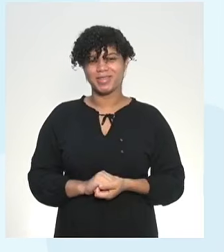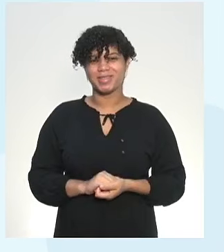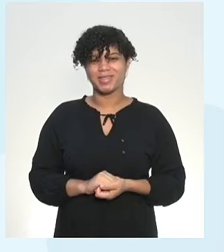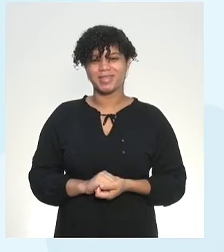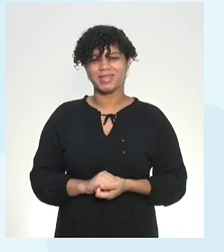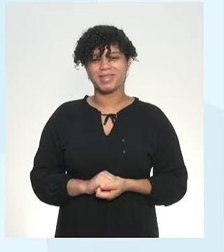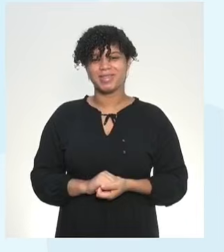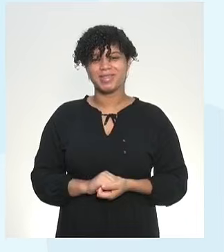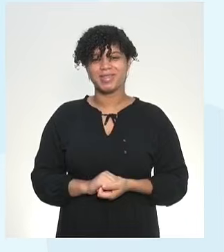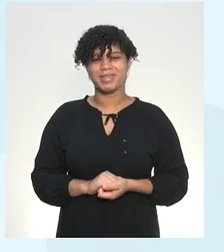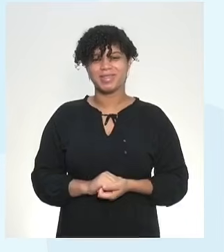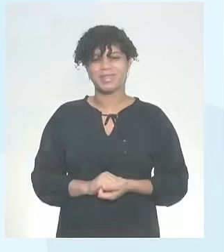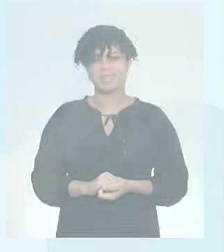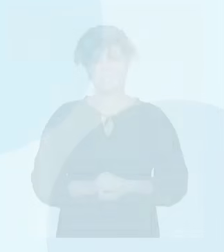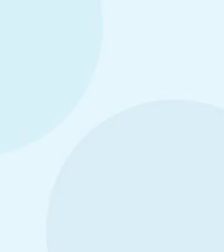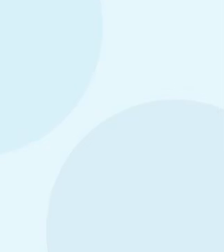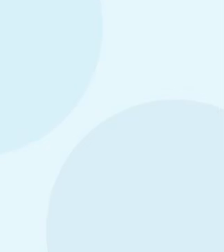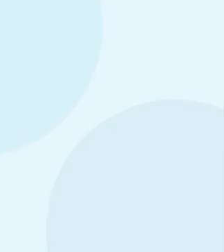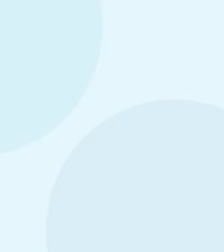Participe!